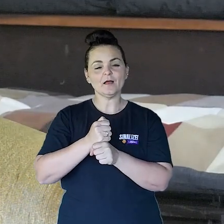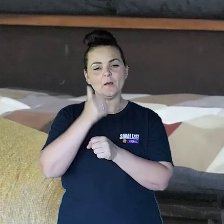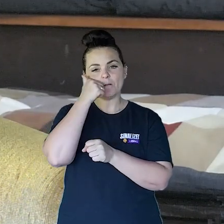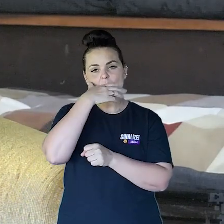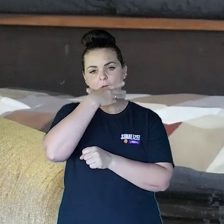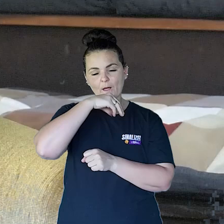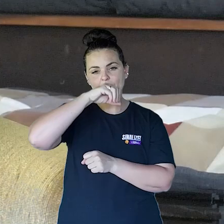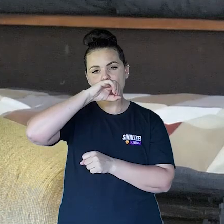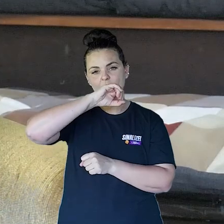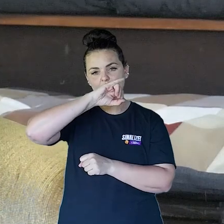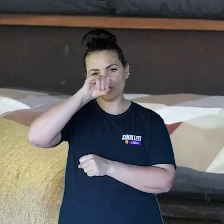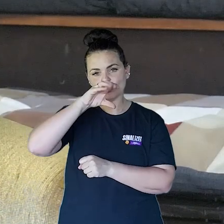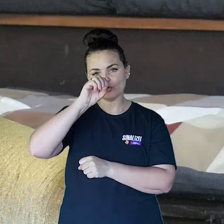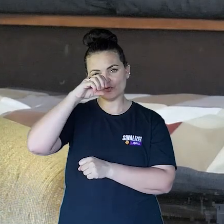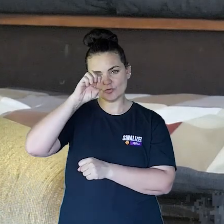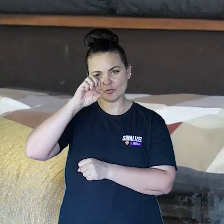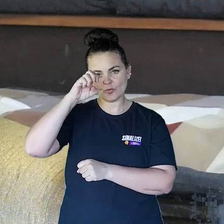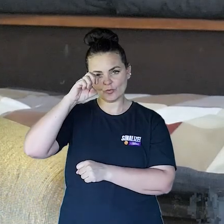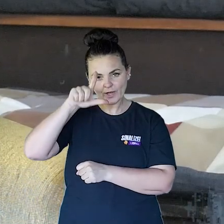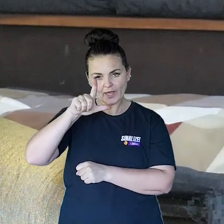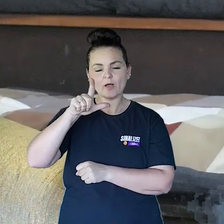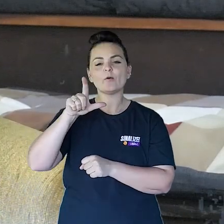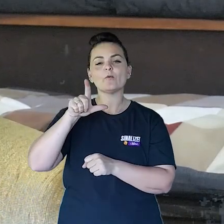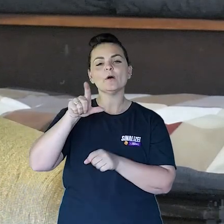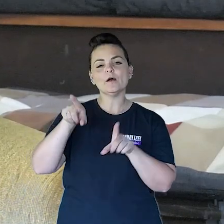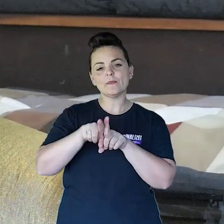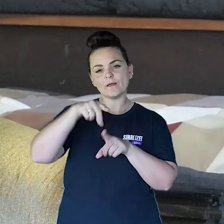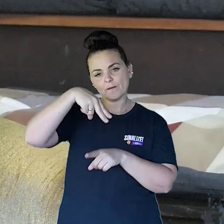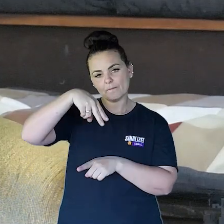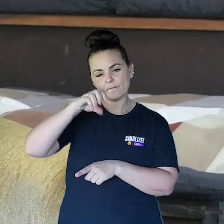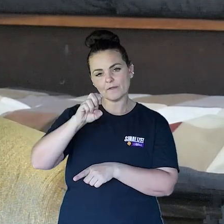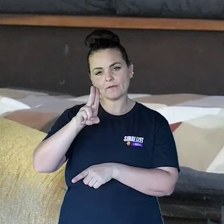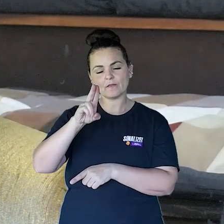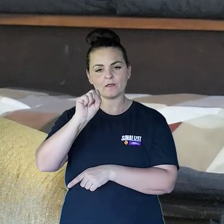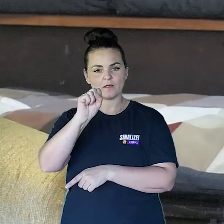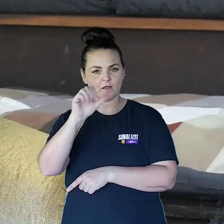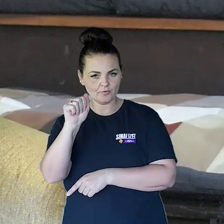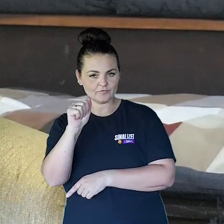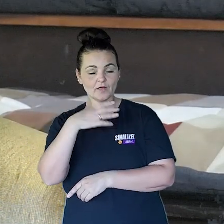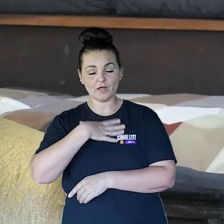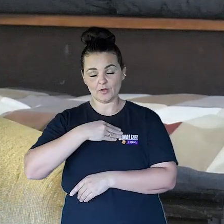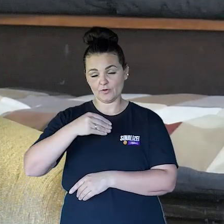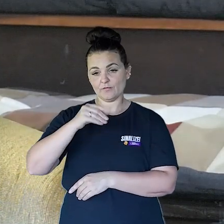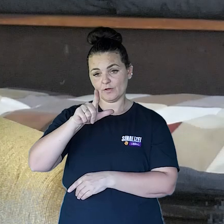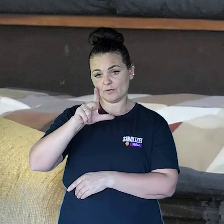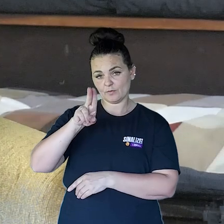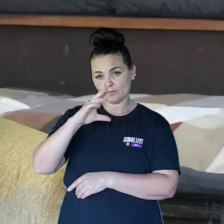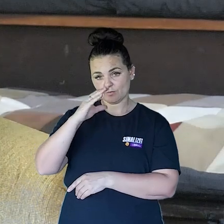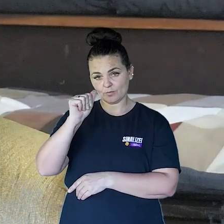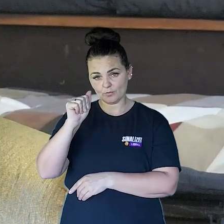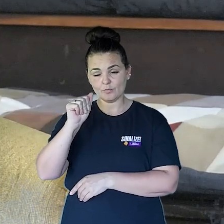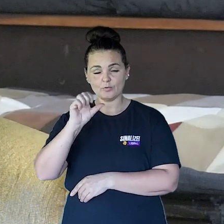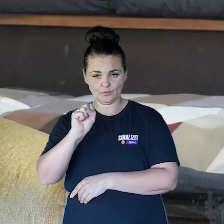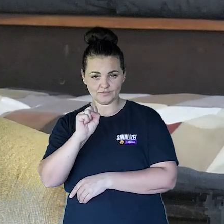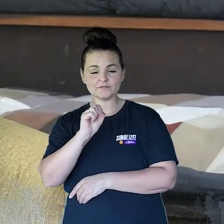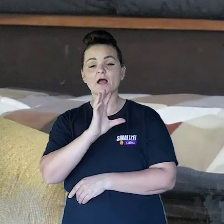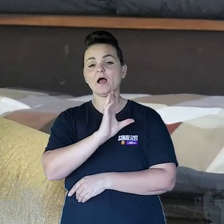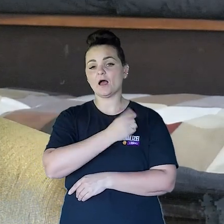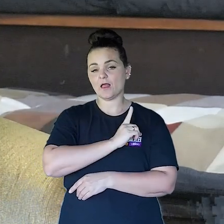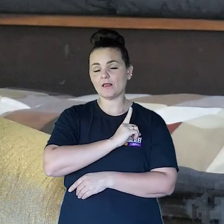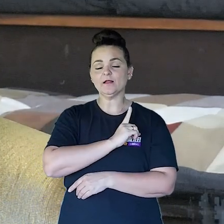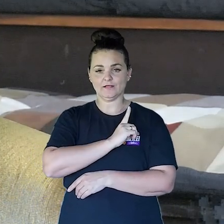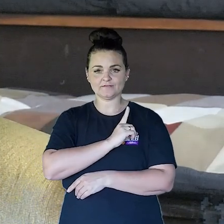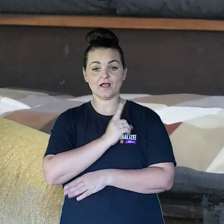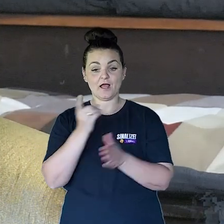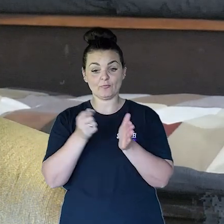dona Neuza, pai do Lucas, tem 45 anos e é delegado de Polícia Civil. Agora, ele inicia seu primeiro